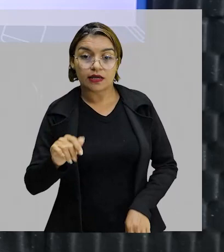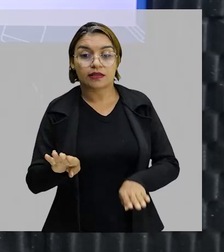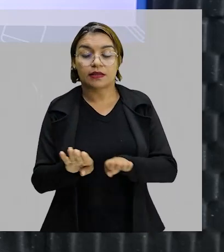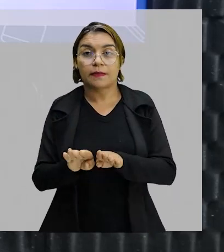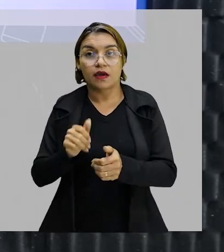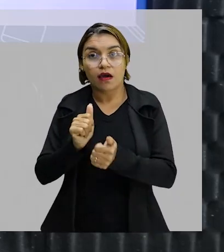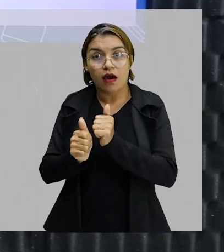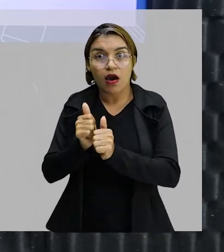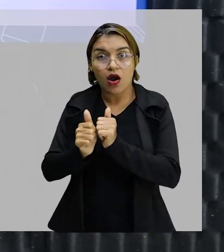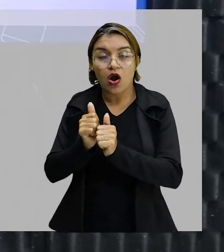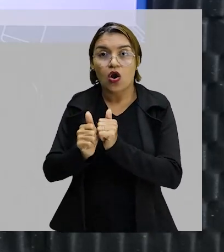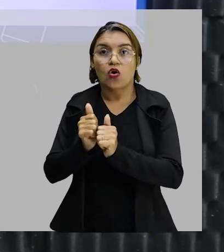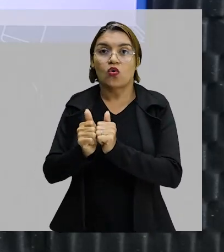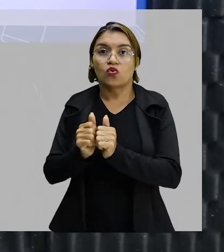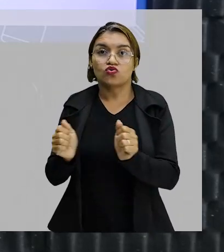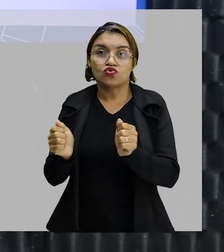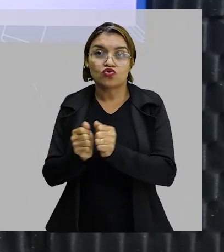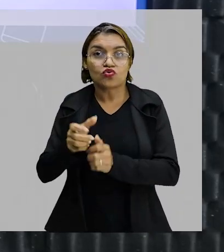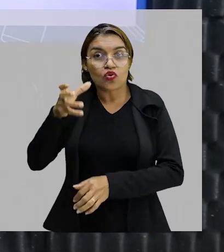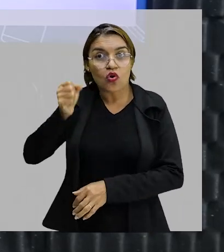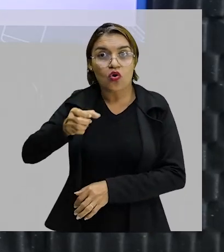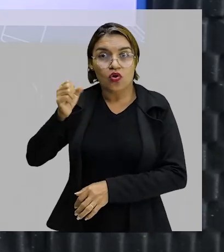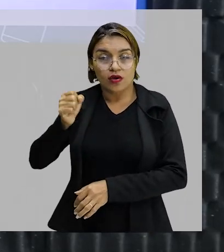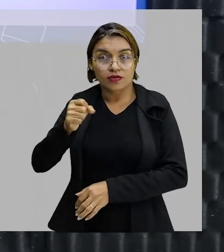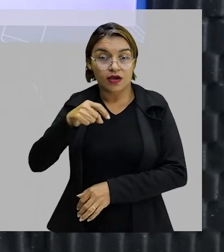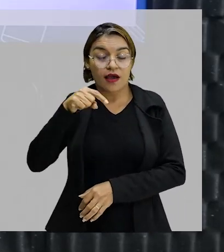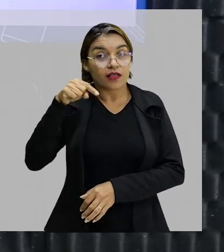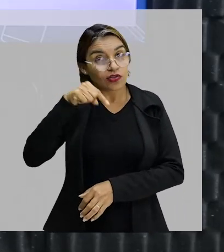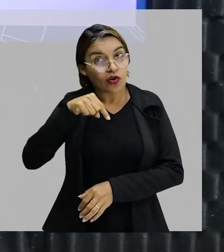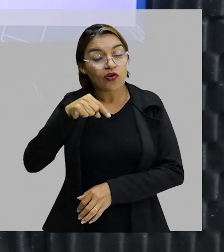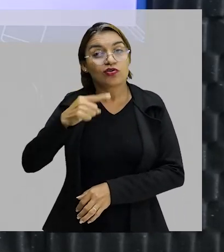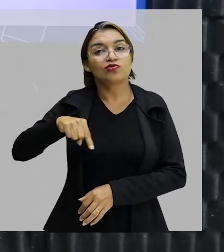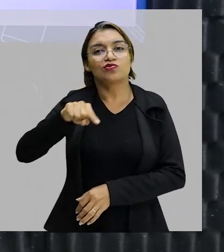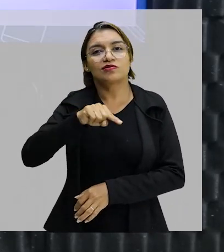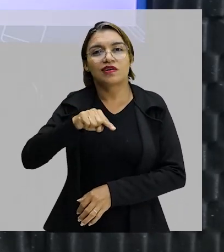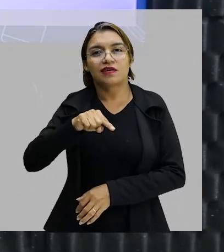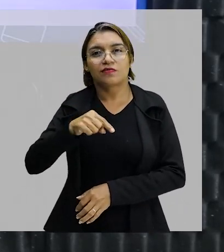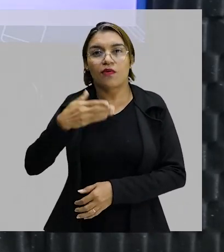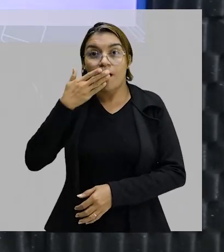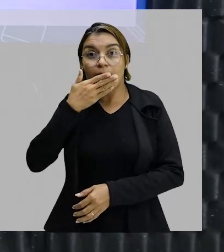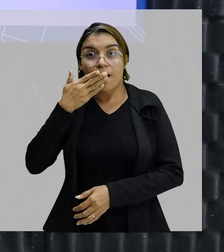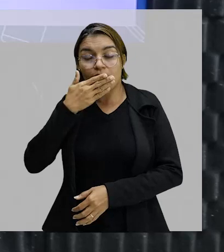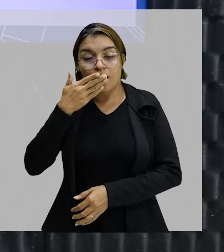com leite, né? Que é o nosso arroz doce aqui, tá? As